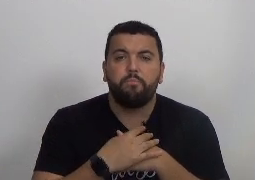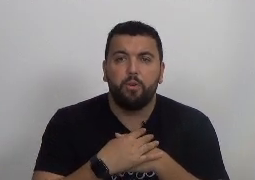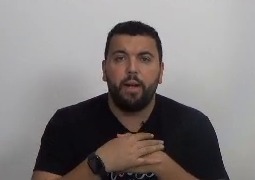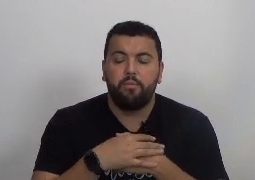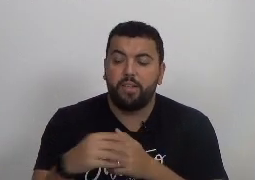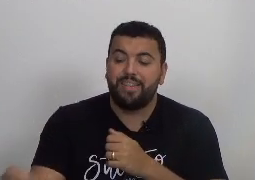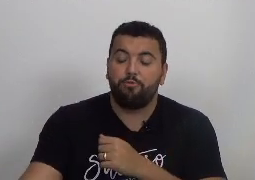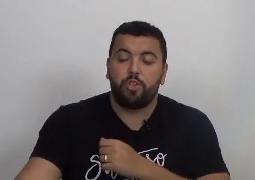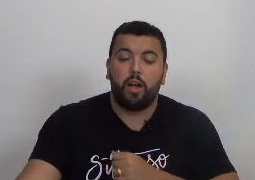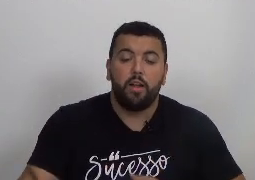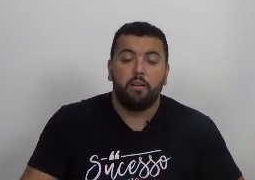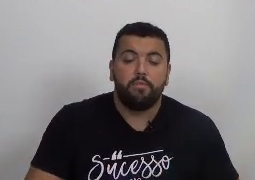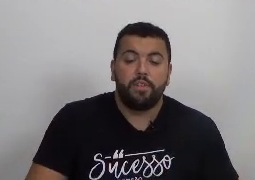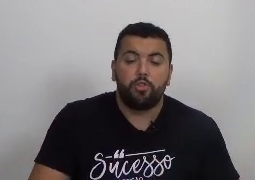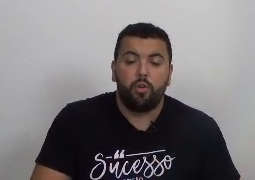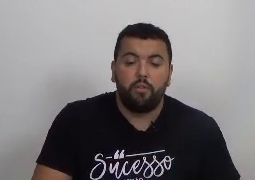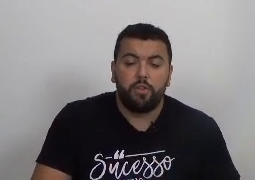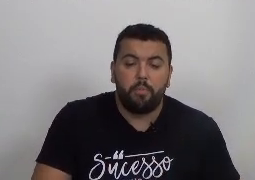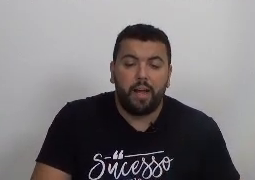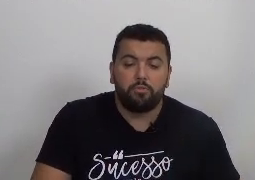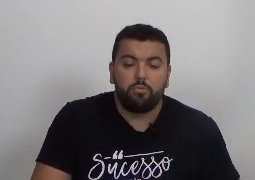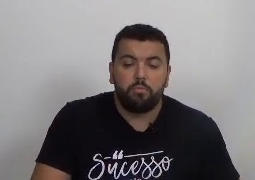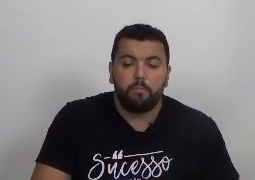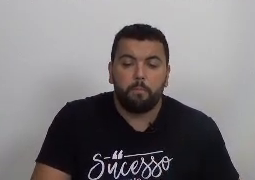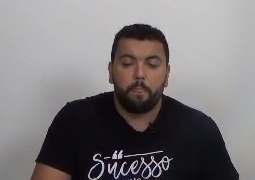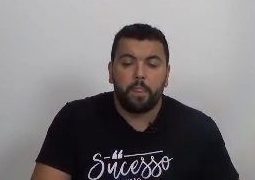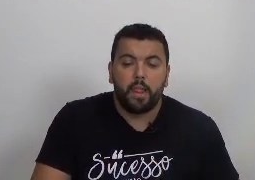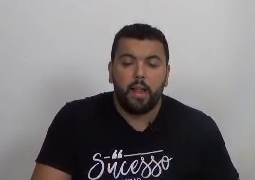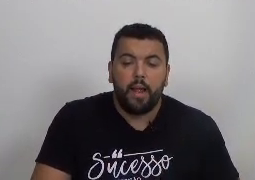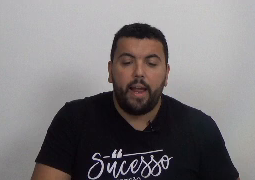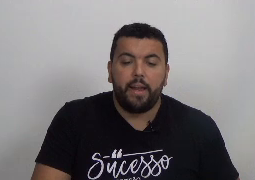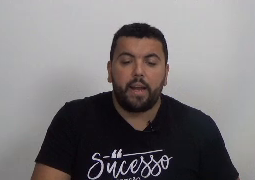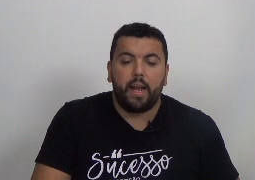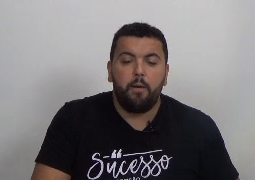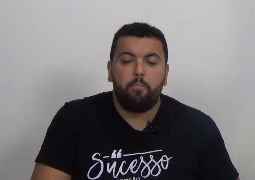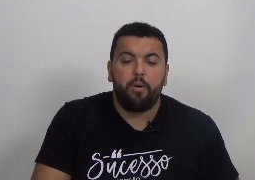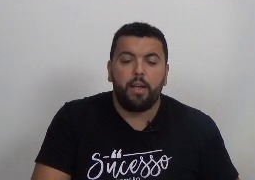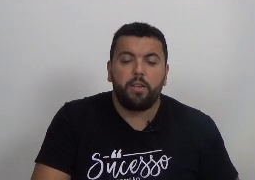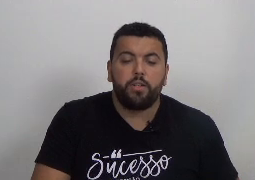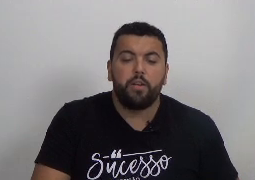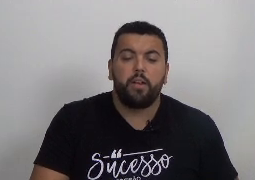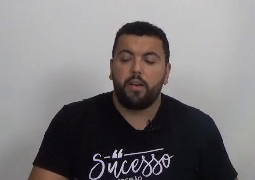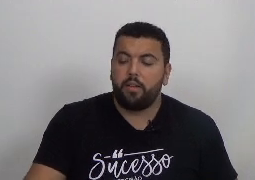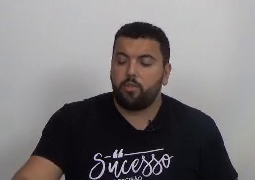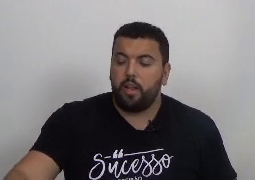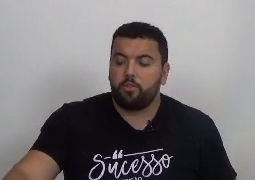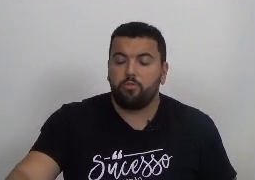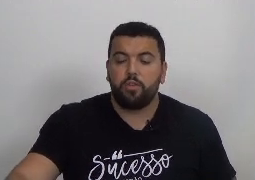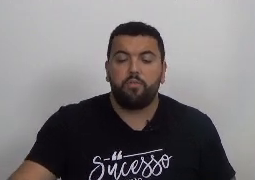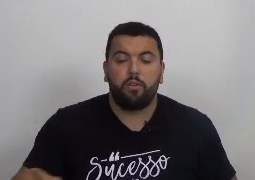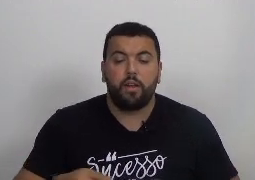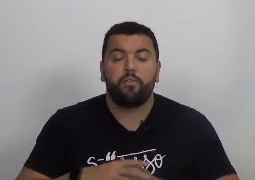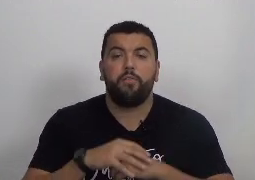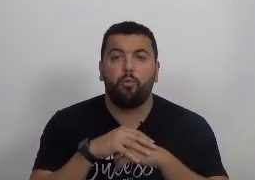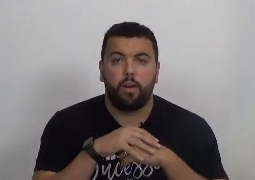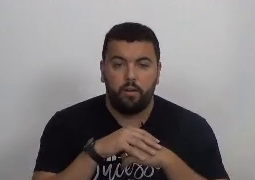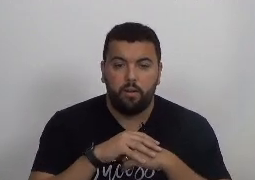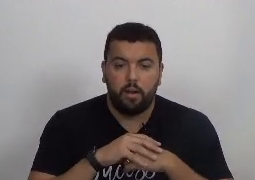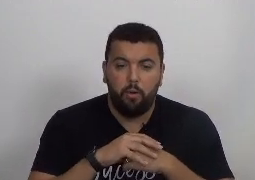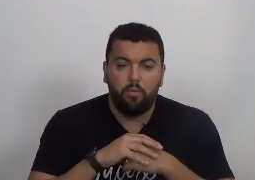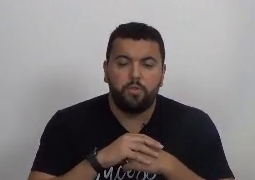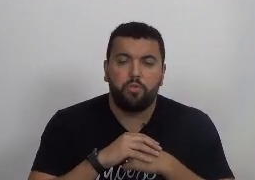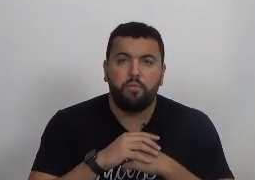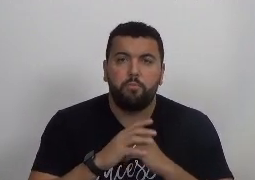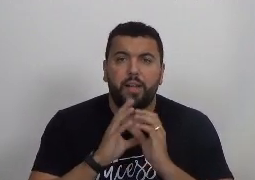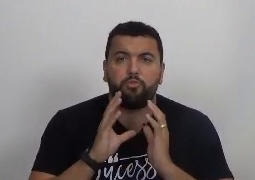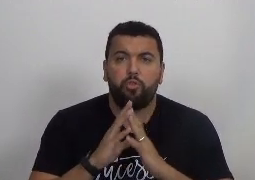informações tudo bem vai ser no dia 29 de março é campo grande mas e da faculdade